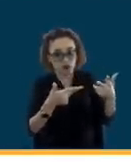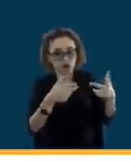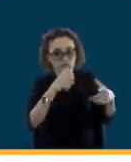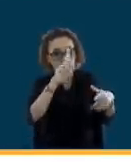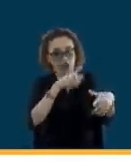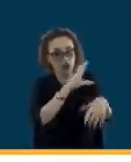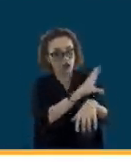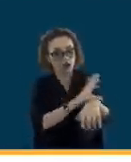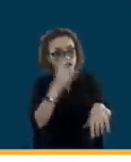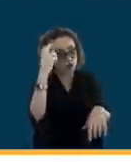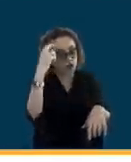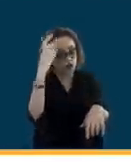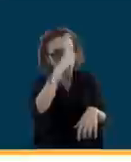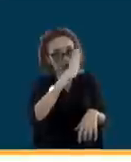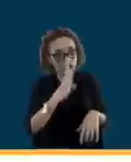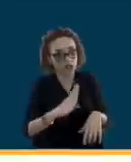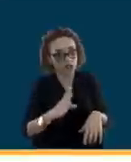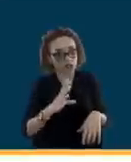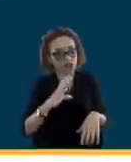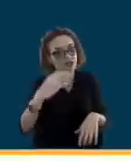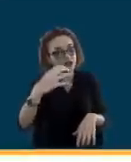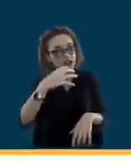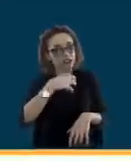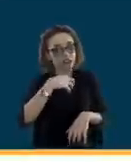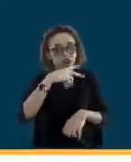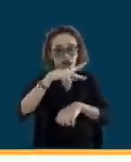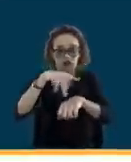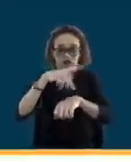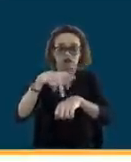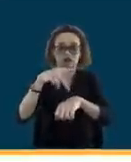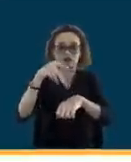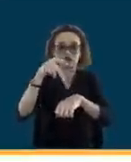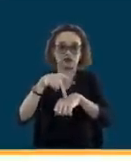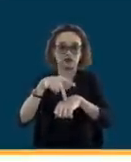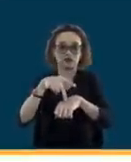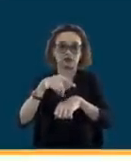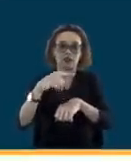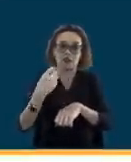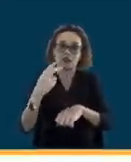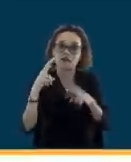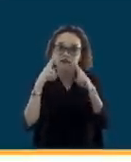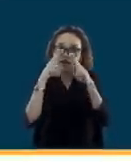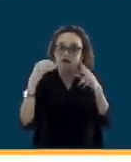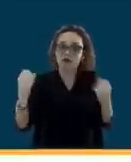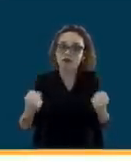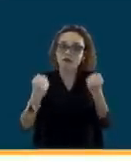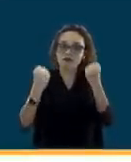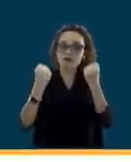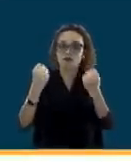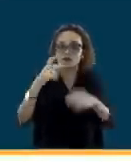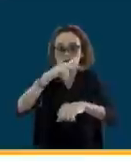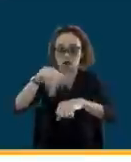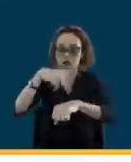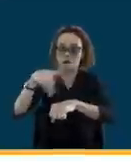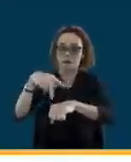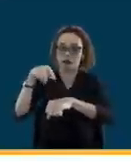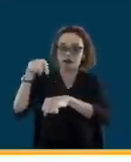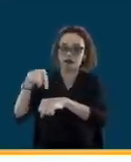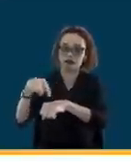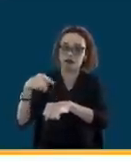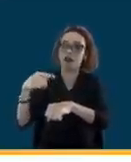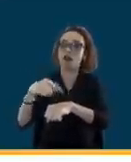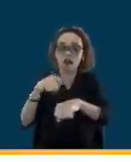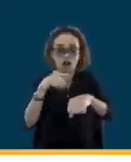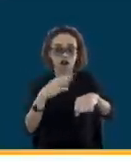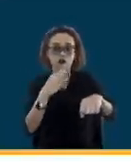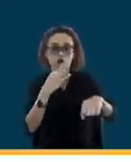Brasil dá sentido a esse país, dá força a esse país, torna esse país mais conhecido,